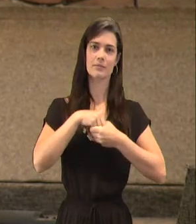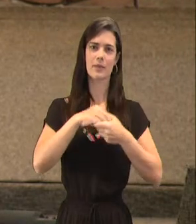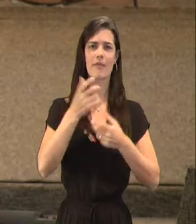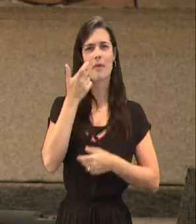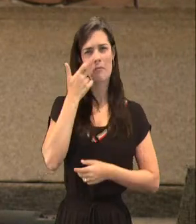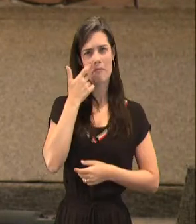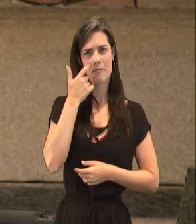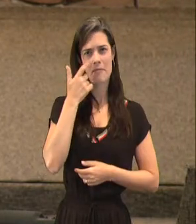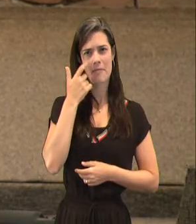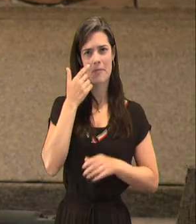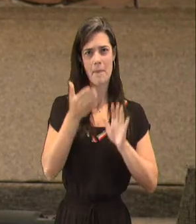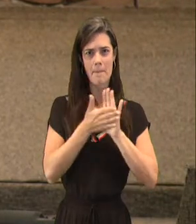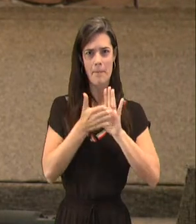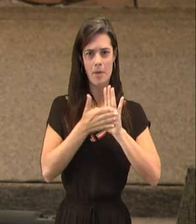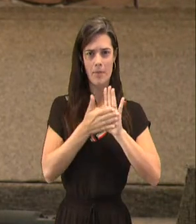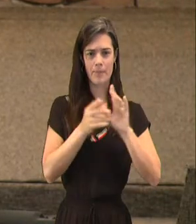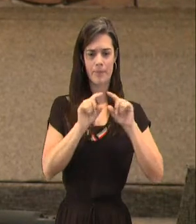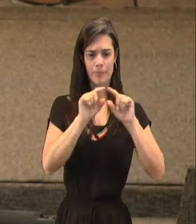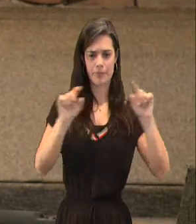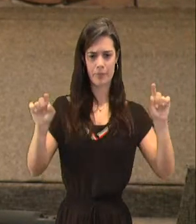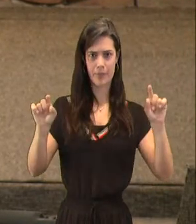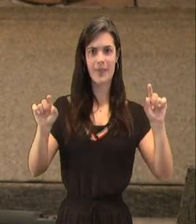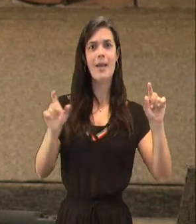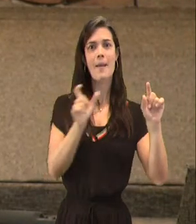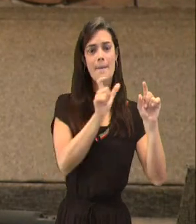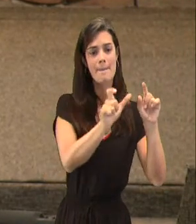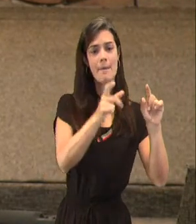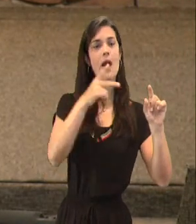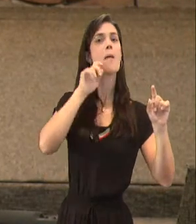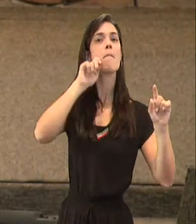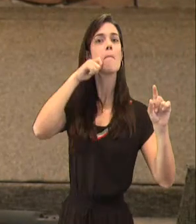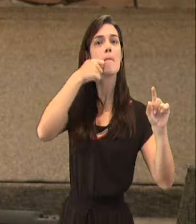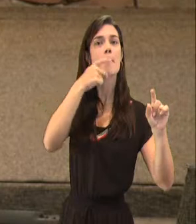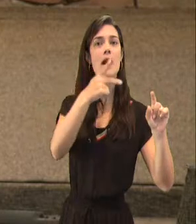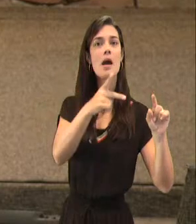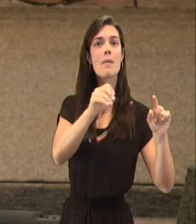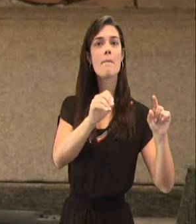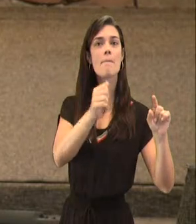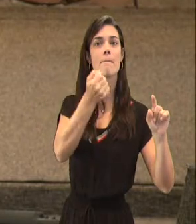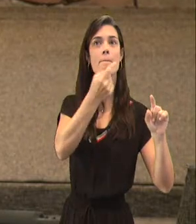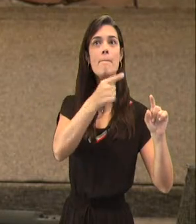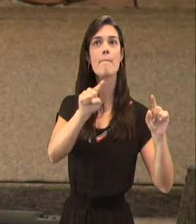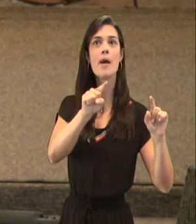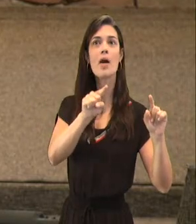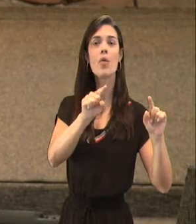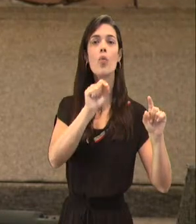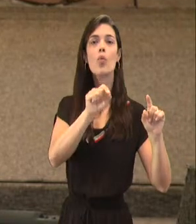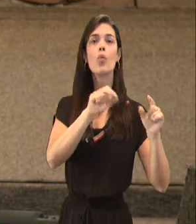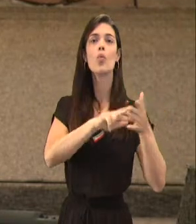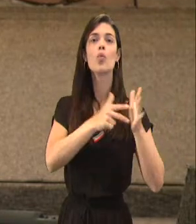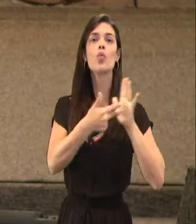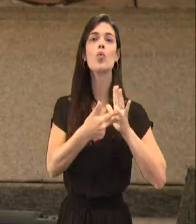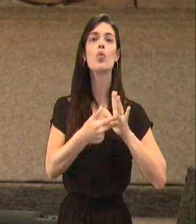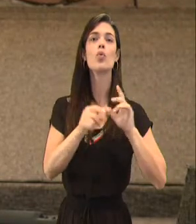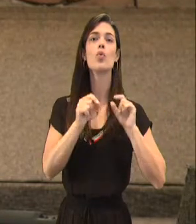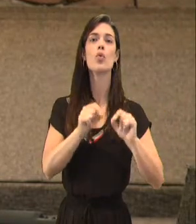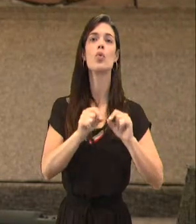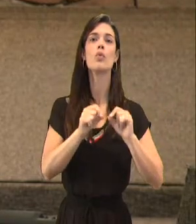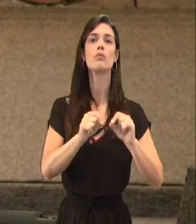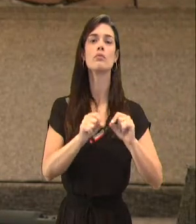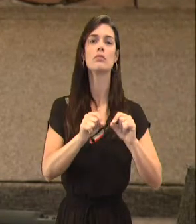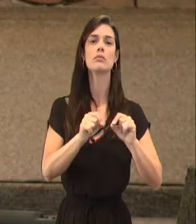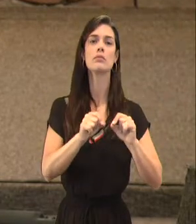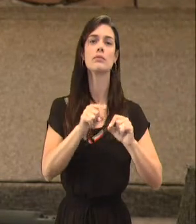que ele propõe. O pão nos traz uma lição de sobriedade nas nossas